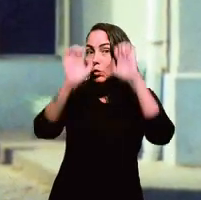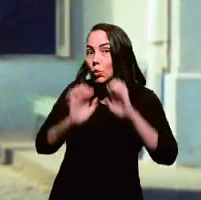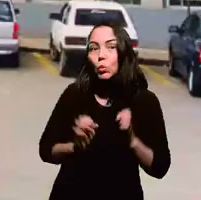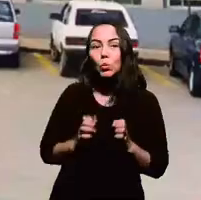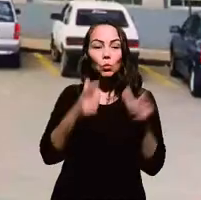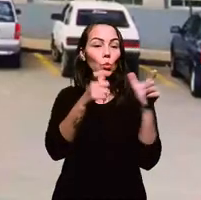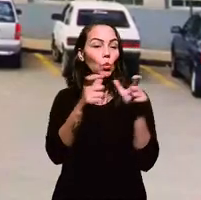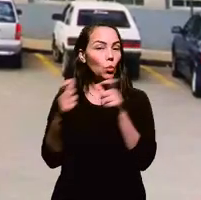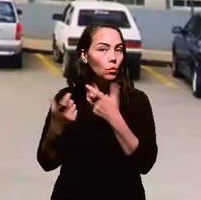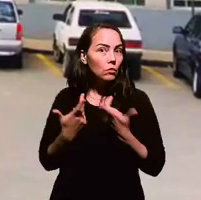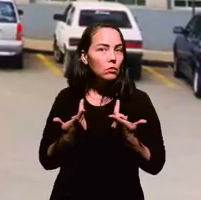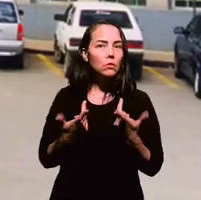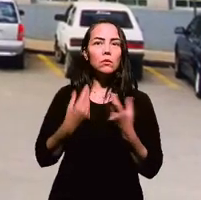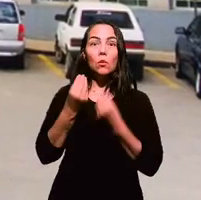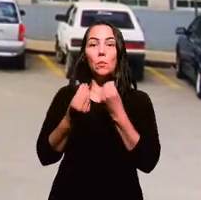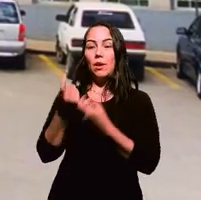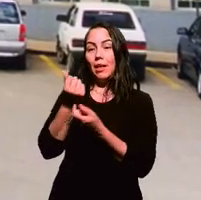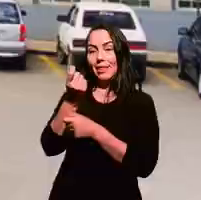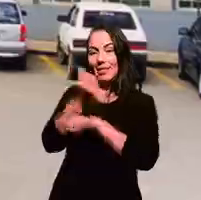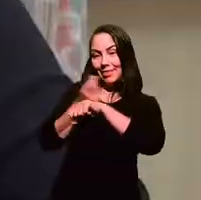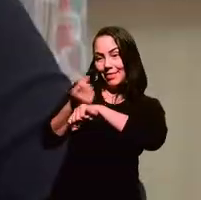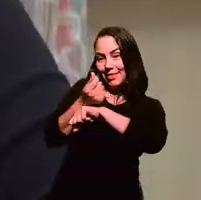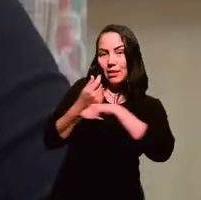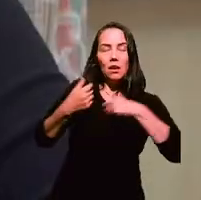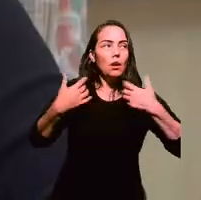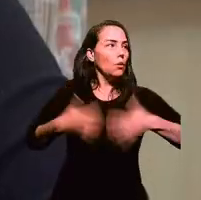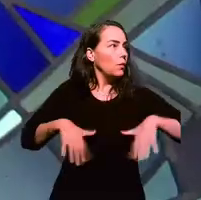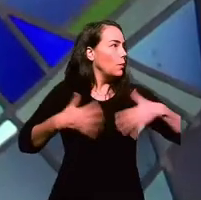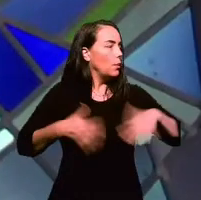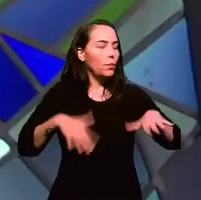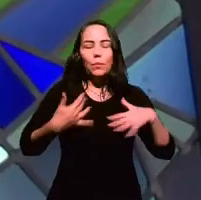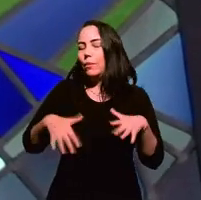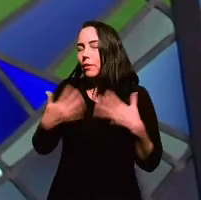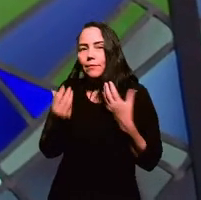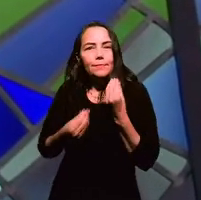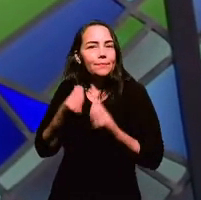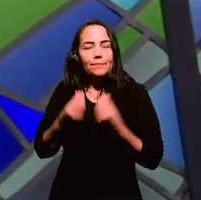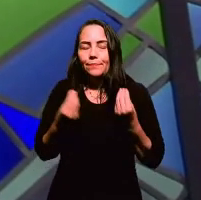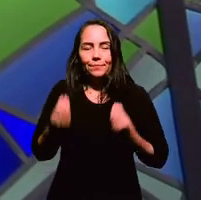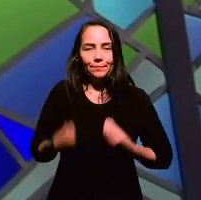onde funcionava o hospital, a parte financeira. Era demais, elas não tinham mais.